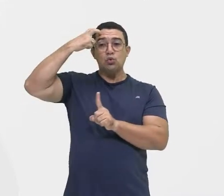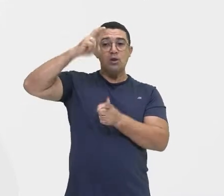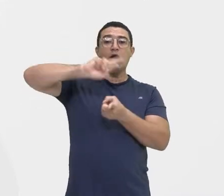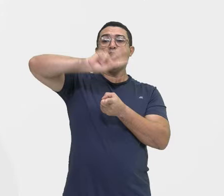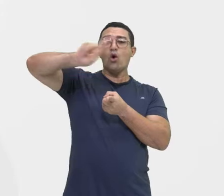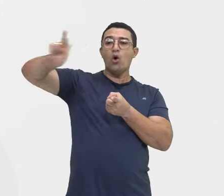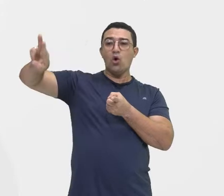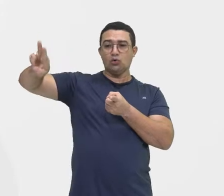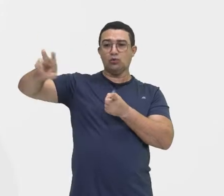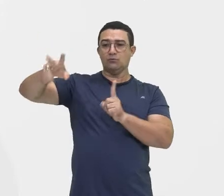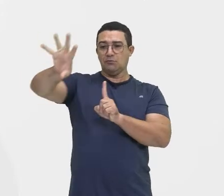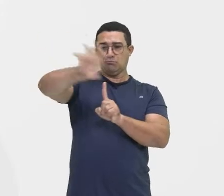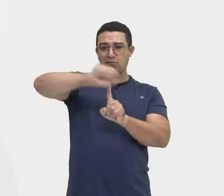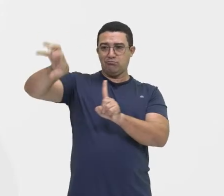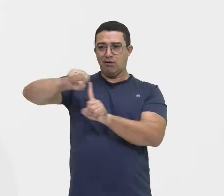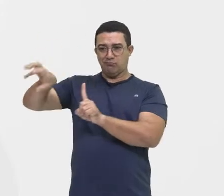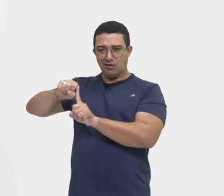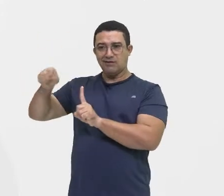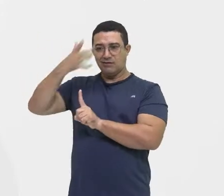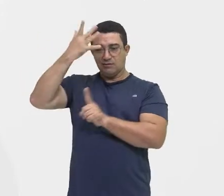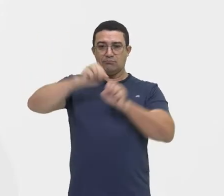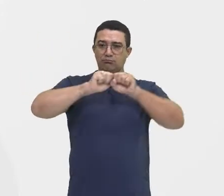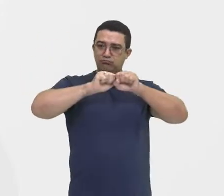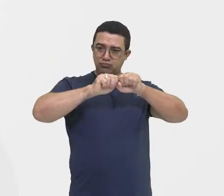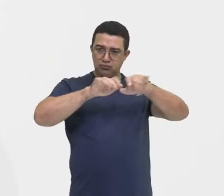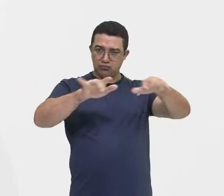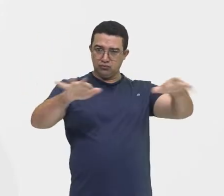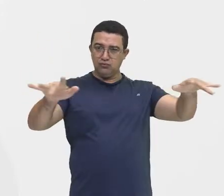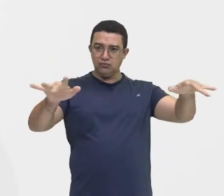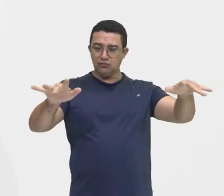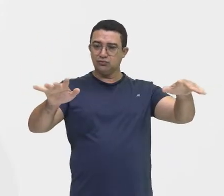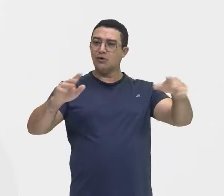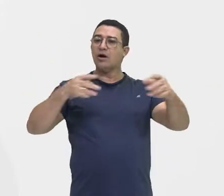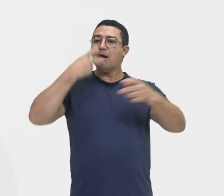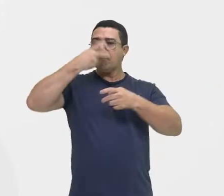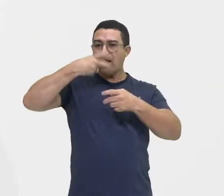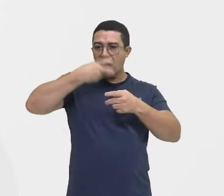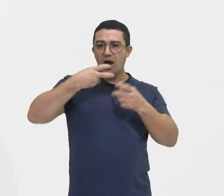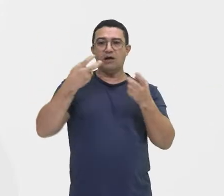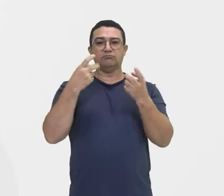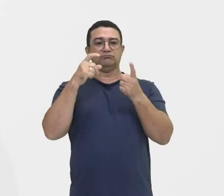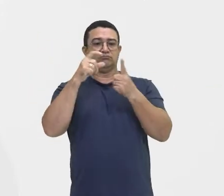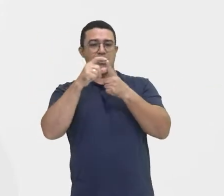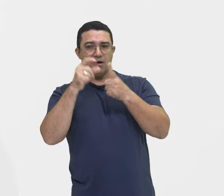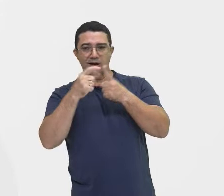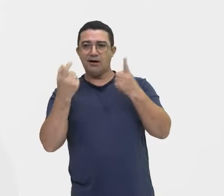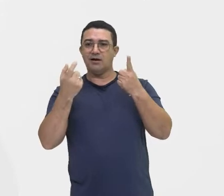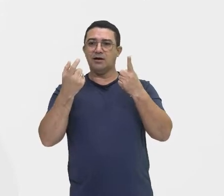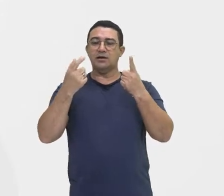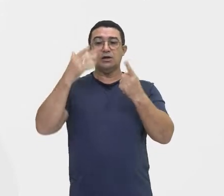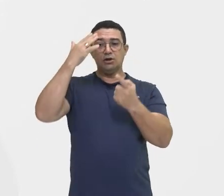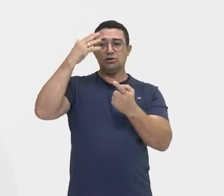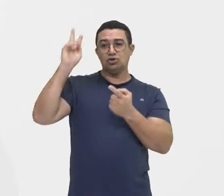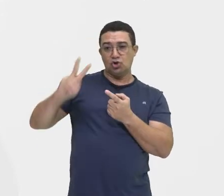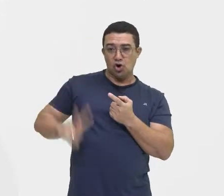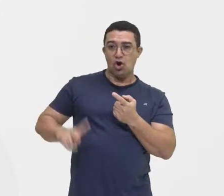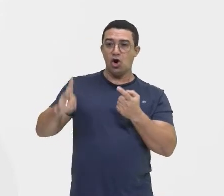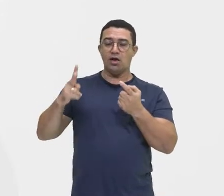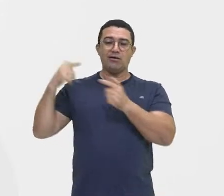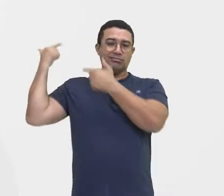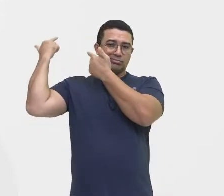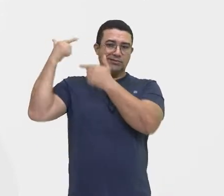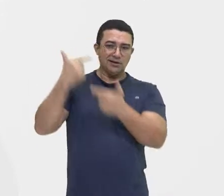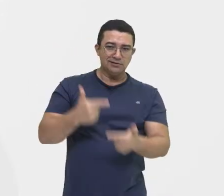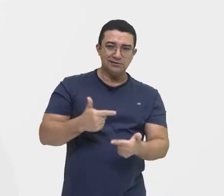transmissão de conhecimentos cultivados através de palavras, gestos, costumes, ritos, histórias, tradições e